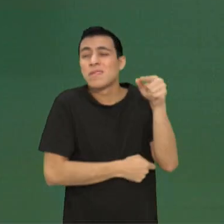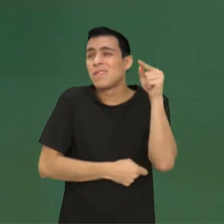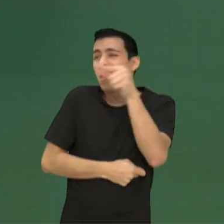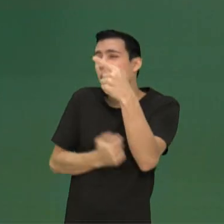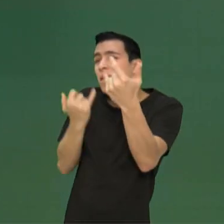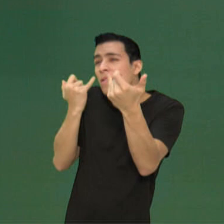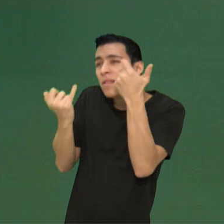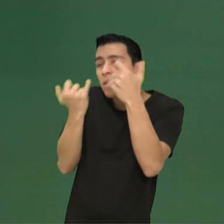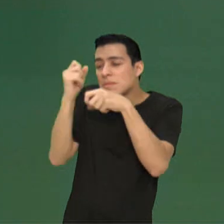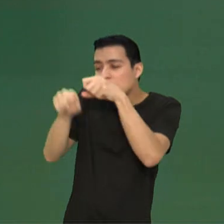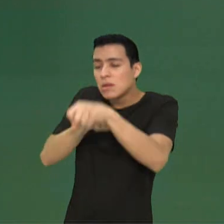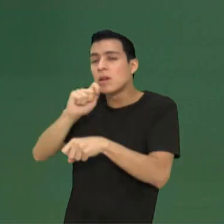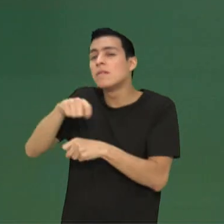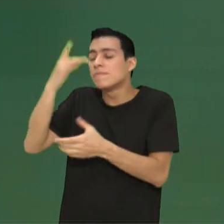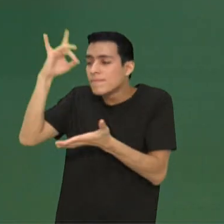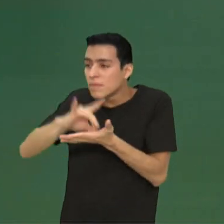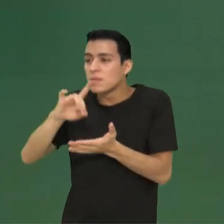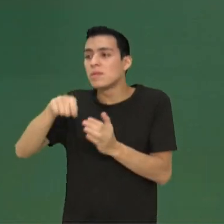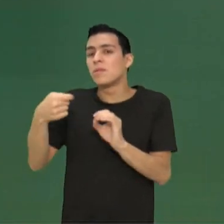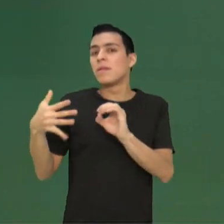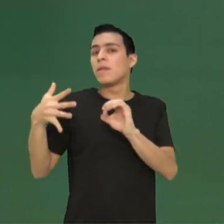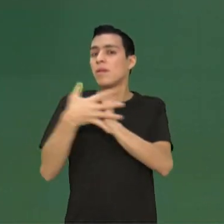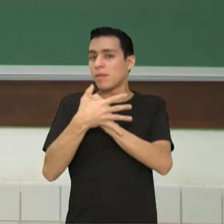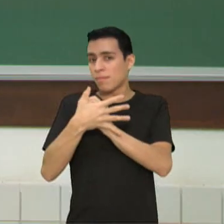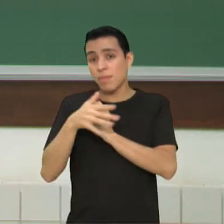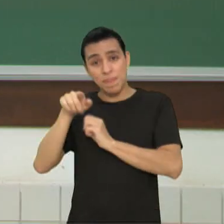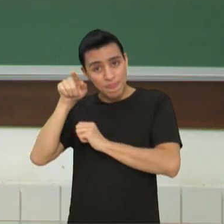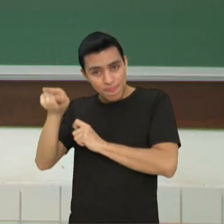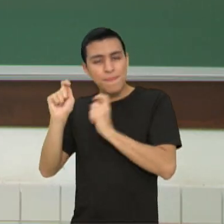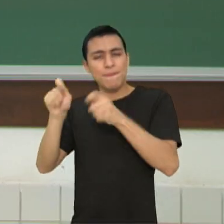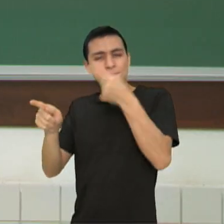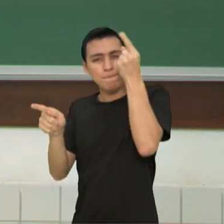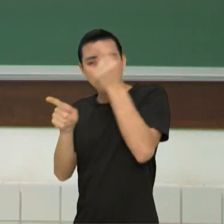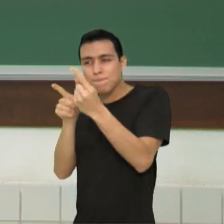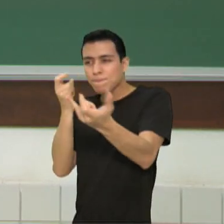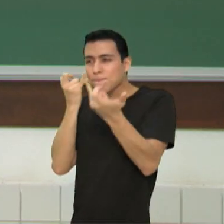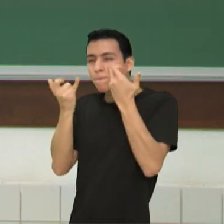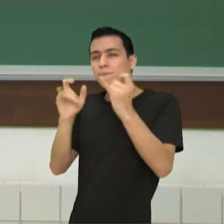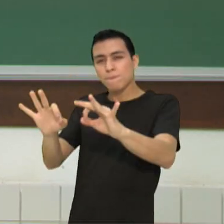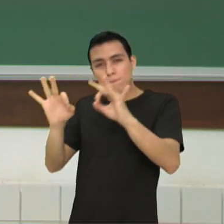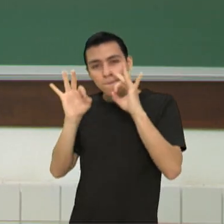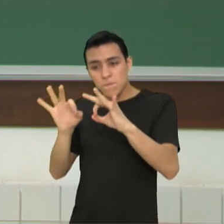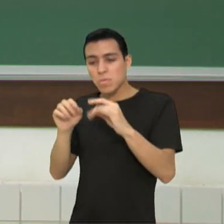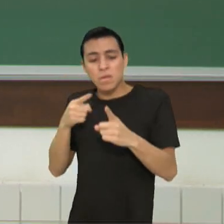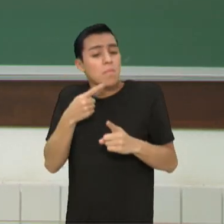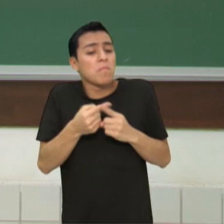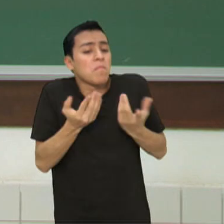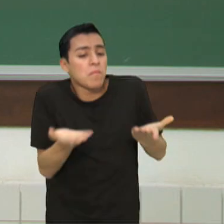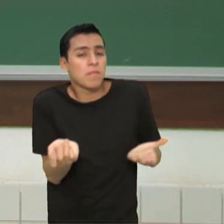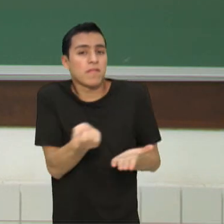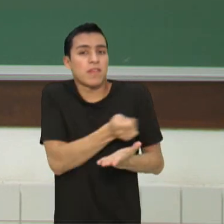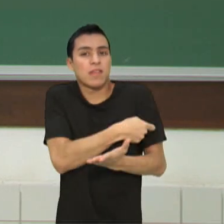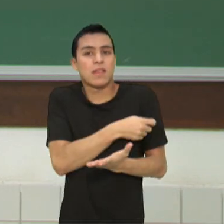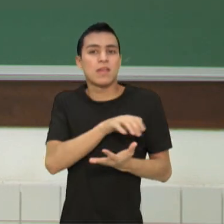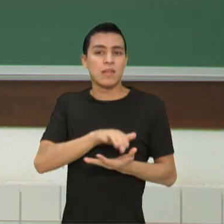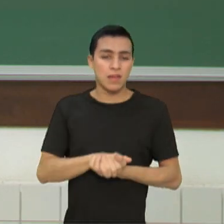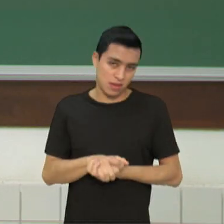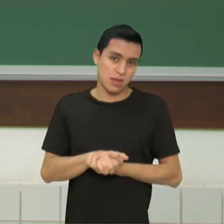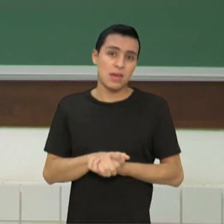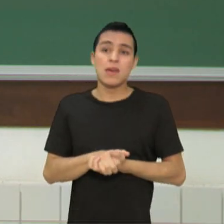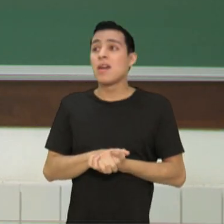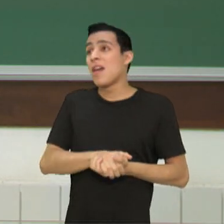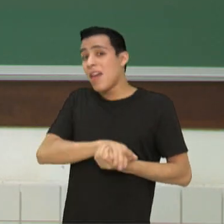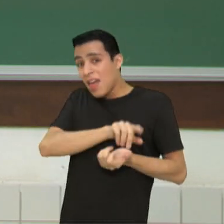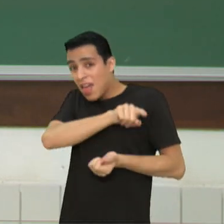notícias confiáveis sobre vacina de coronavírus. Aqui sim você vai achar notícias confiáveis sobre por que vacinar. Isso é